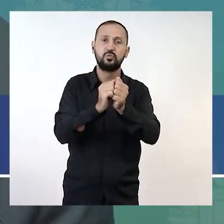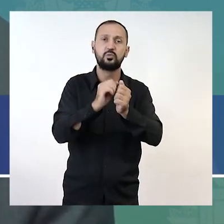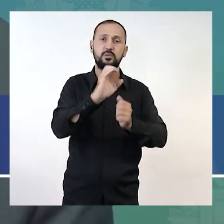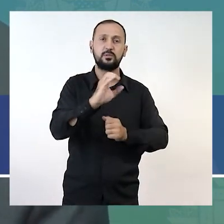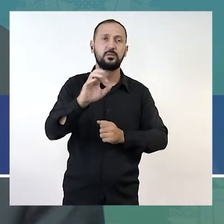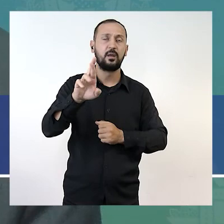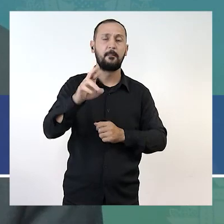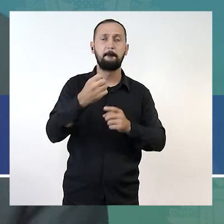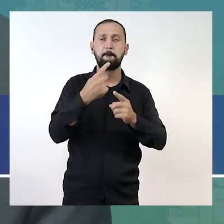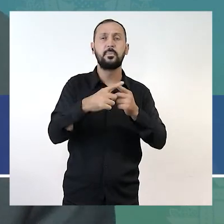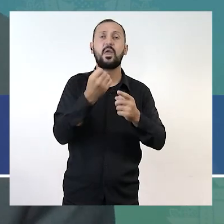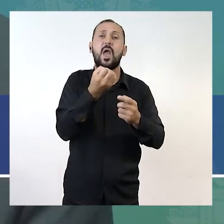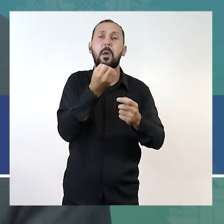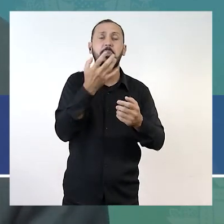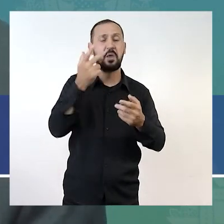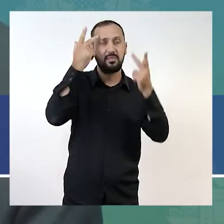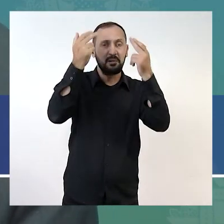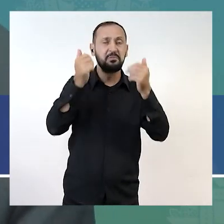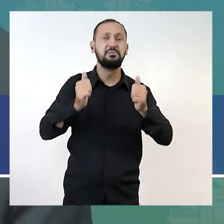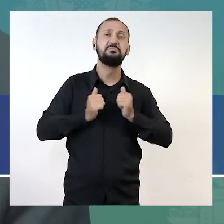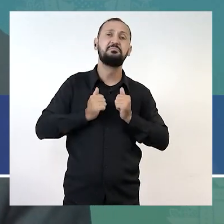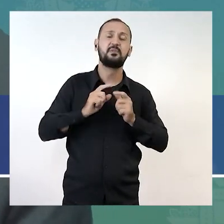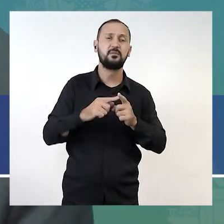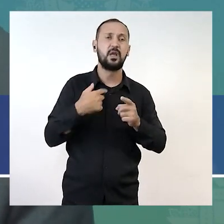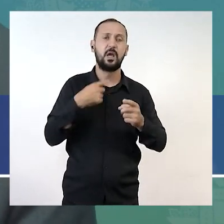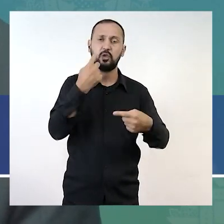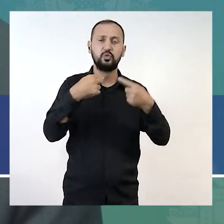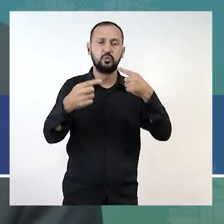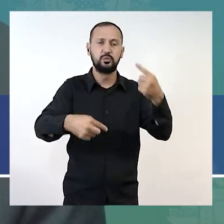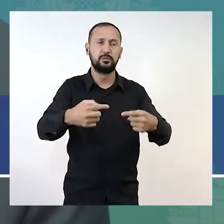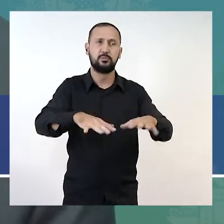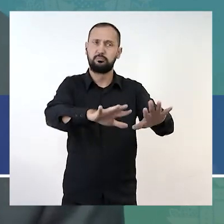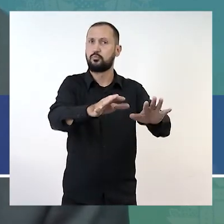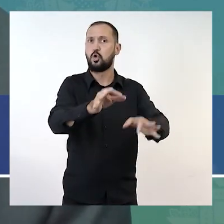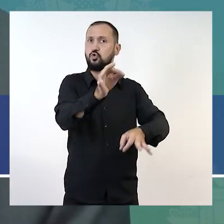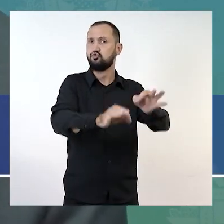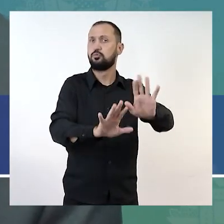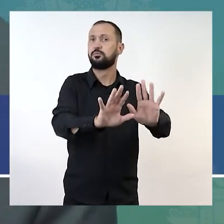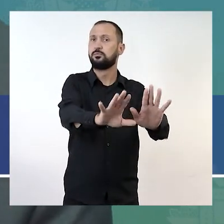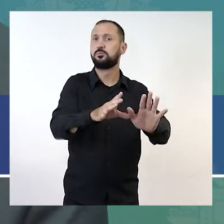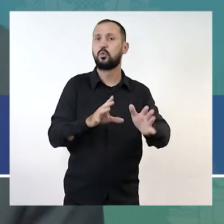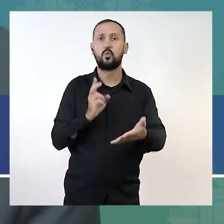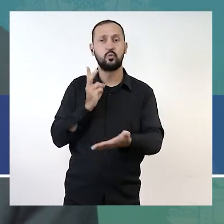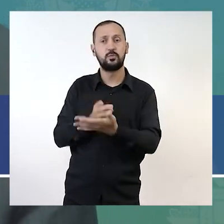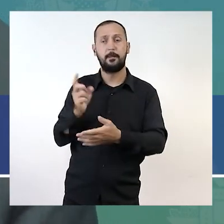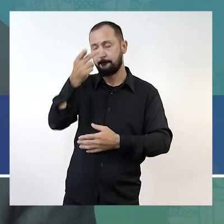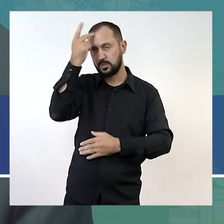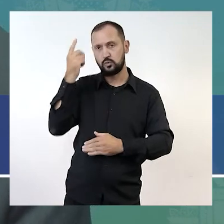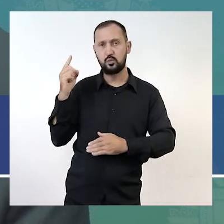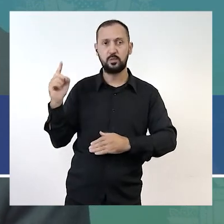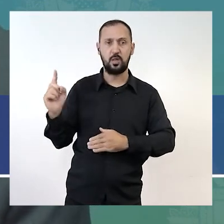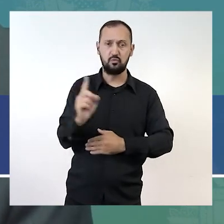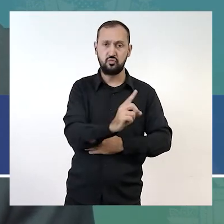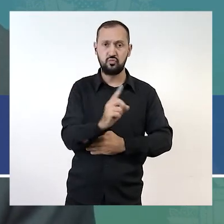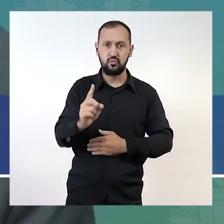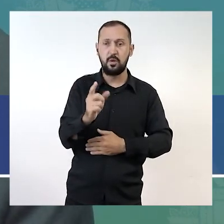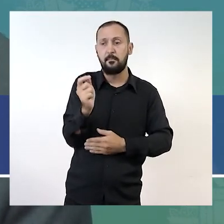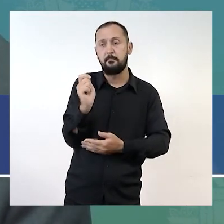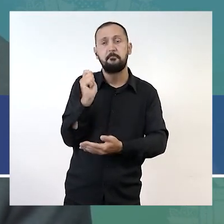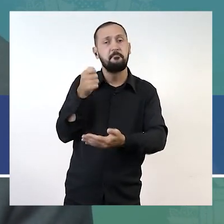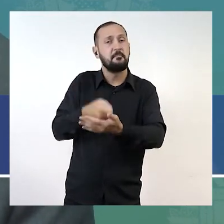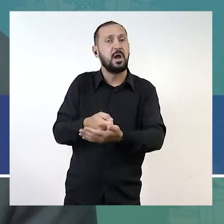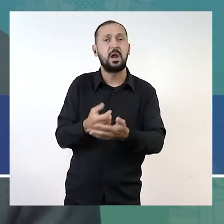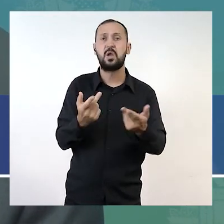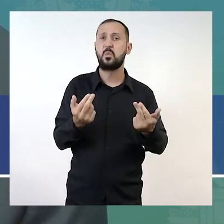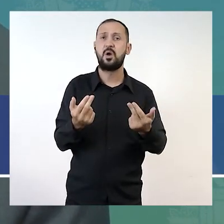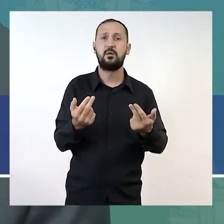nessa discussão com a CCR, porque é muito cômodo, né? Você pereniza a discussão judicial, cobra do contribuinte